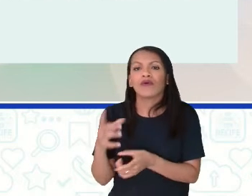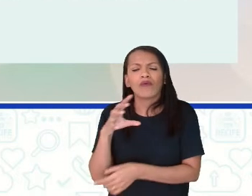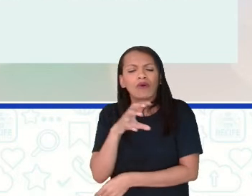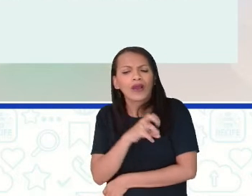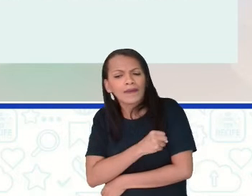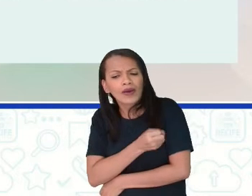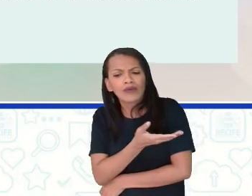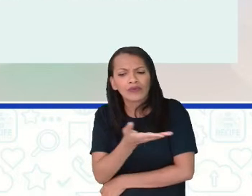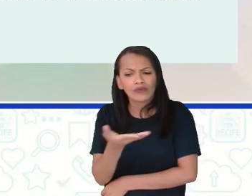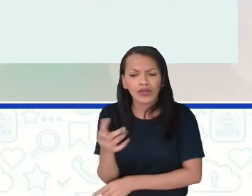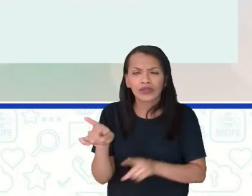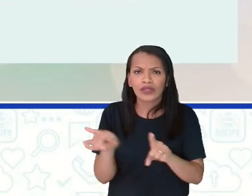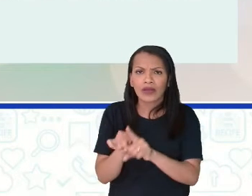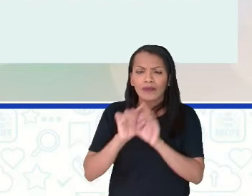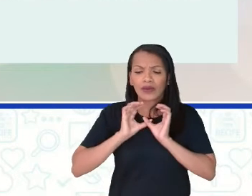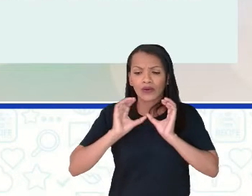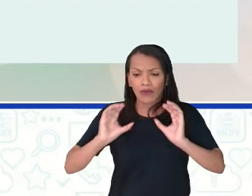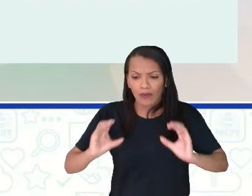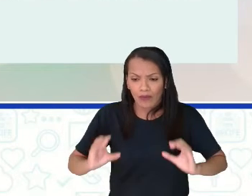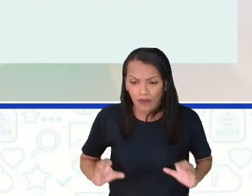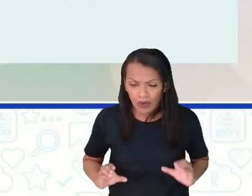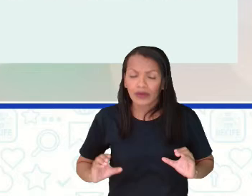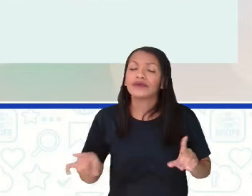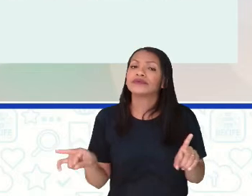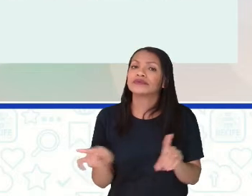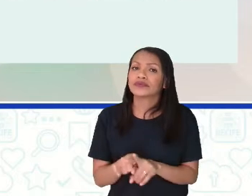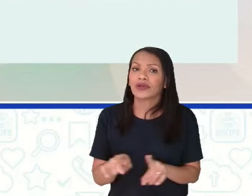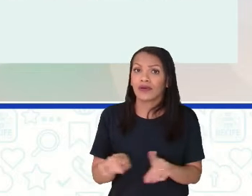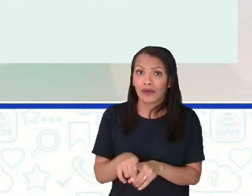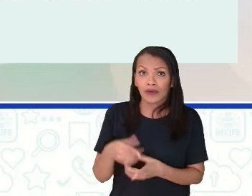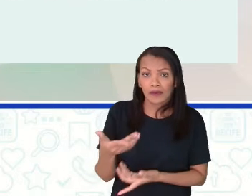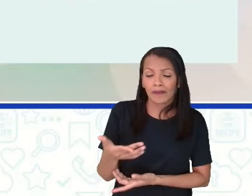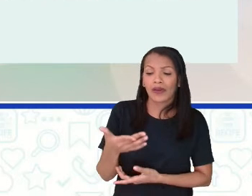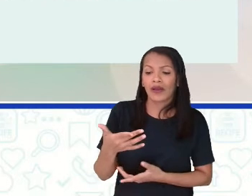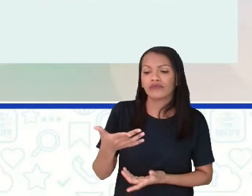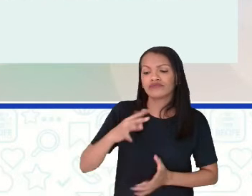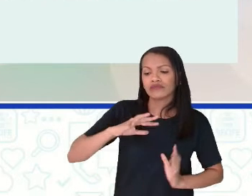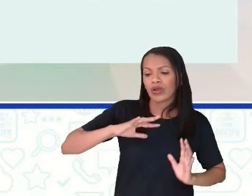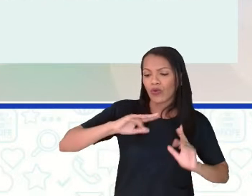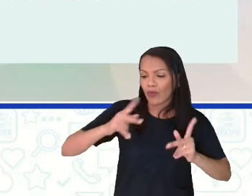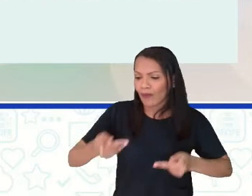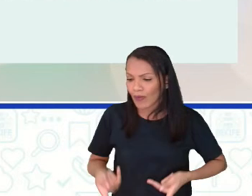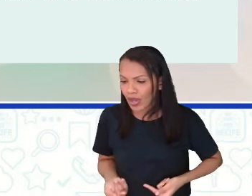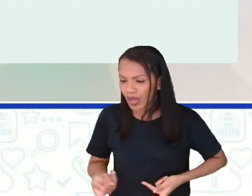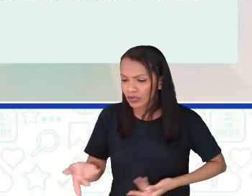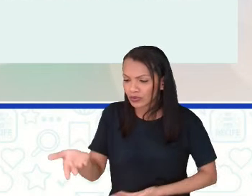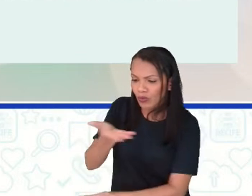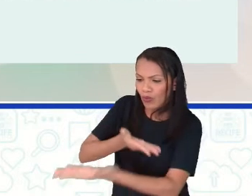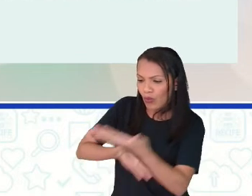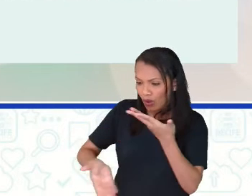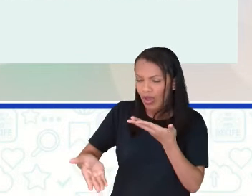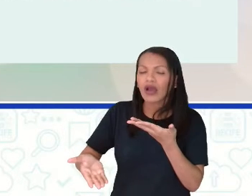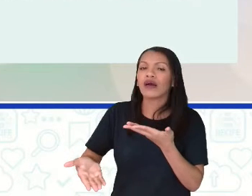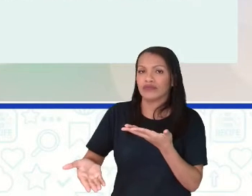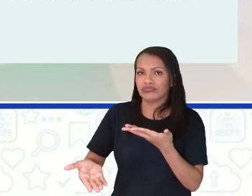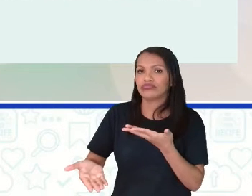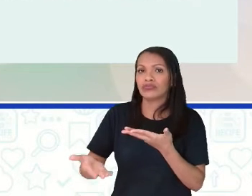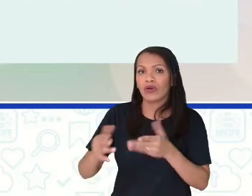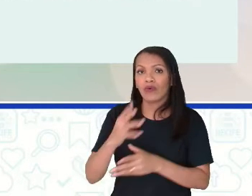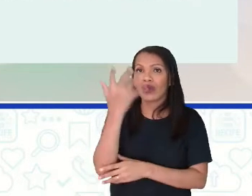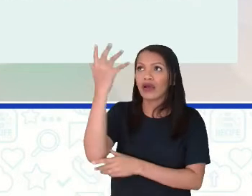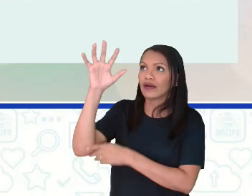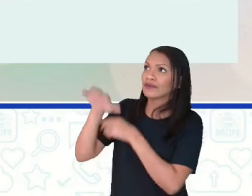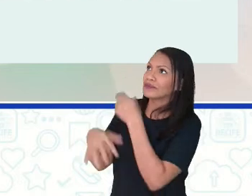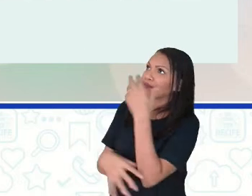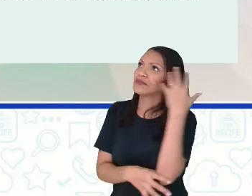seus comportamentos, virtudes e as relações entre a humanidade e a natureza. Então, a gente pode dizer que o tema da fábula, os grandes temas